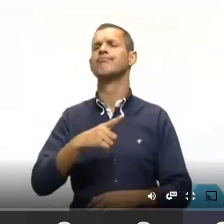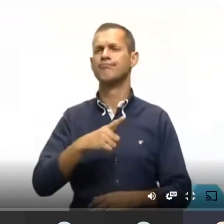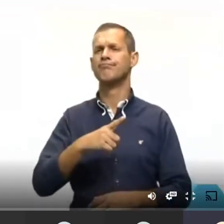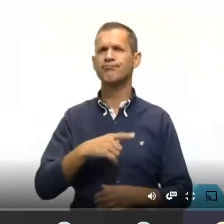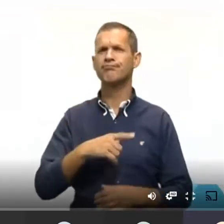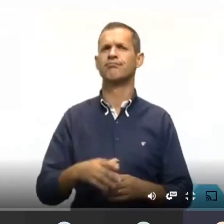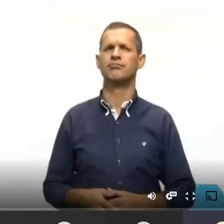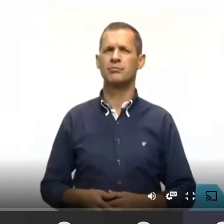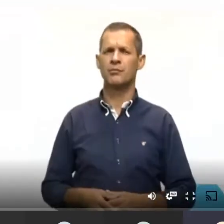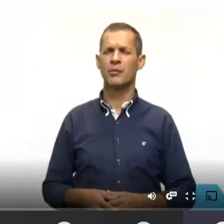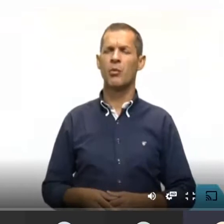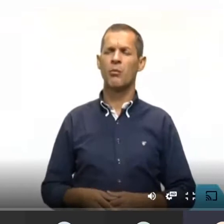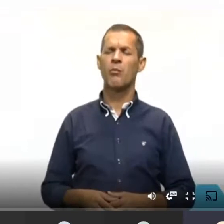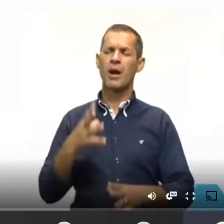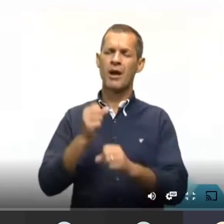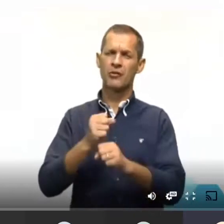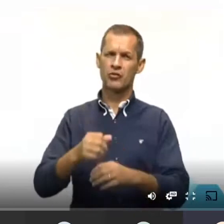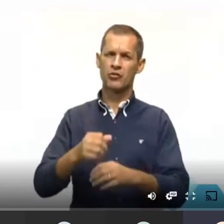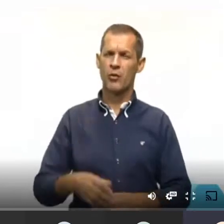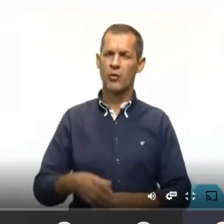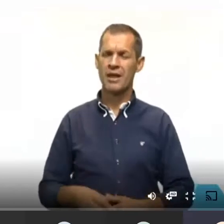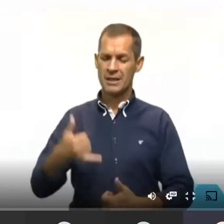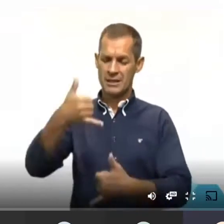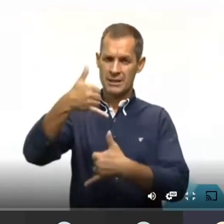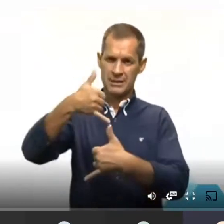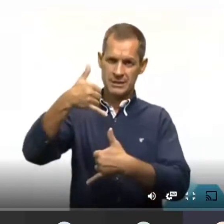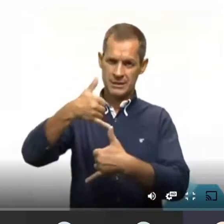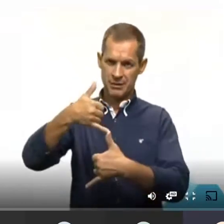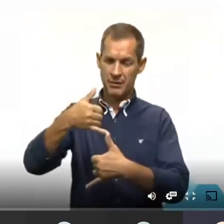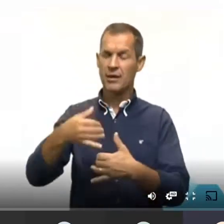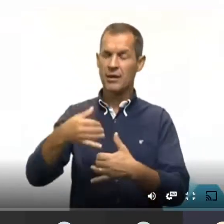gente terá um maior acúmulo de lipídios